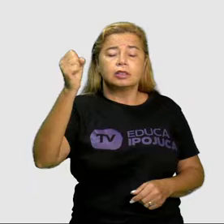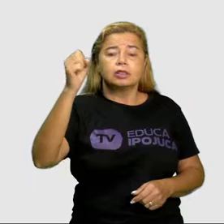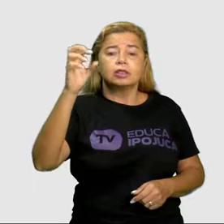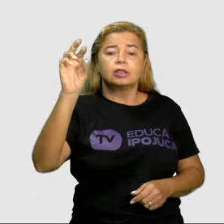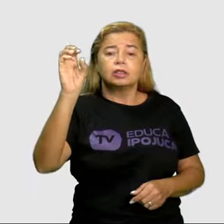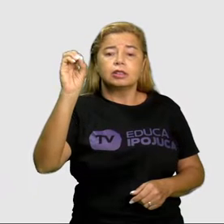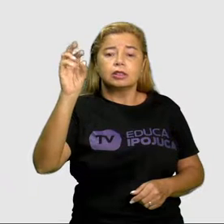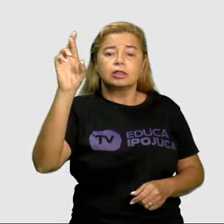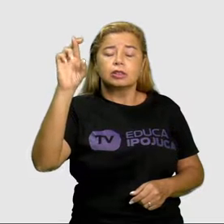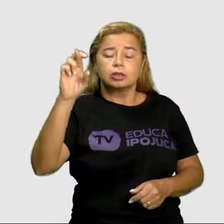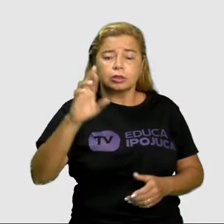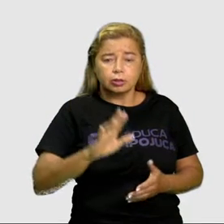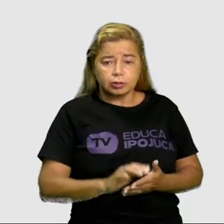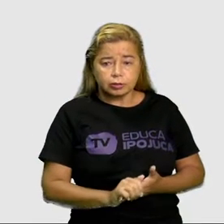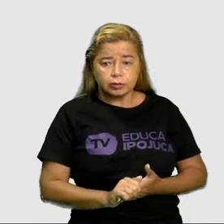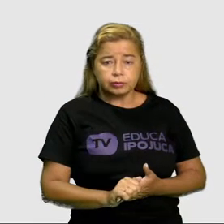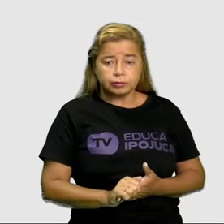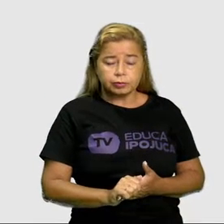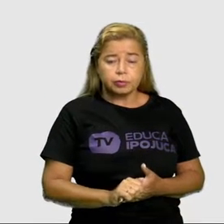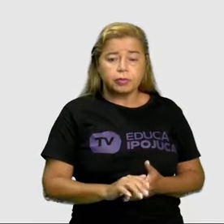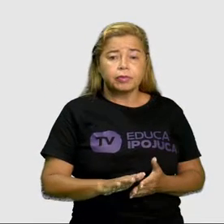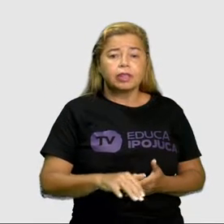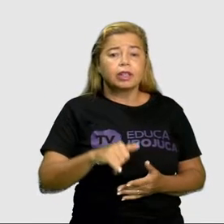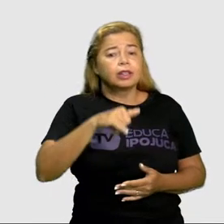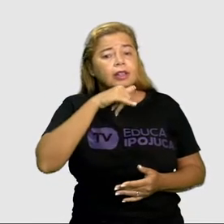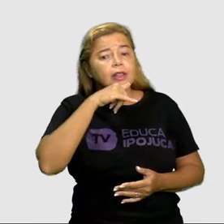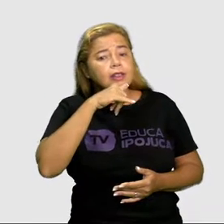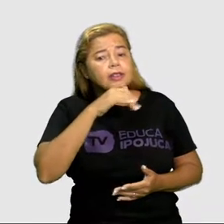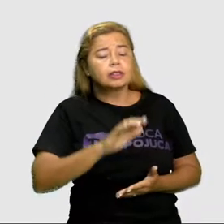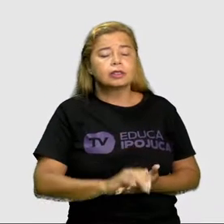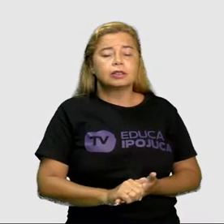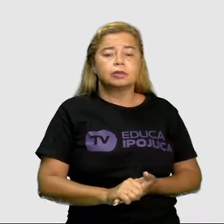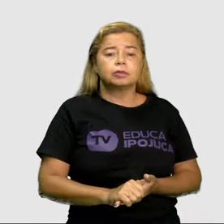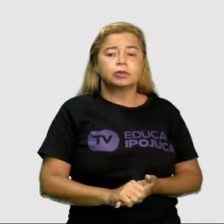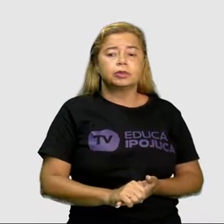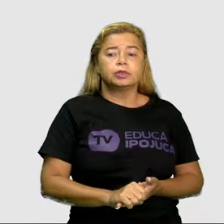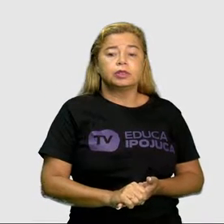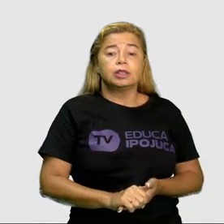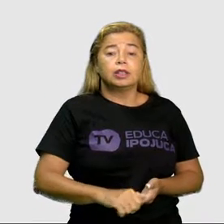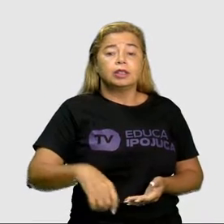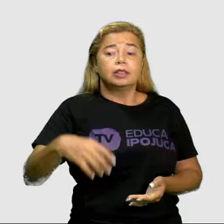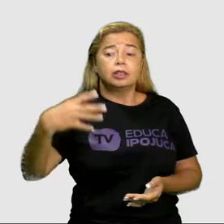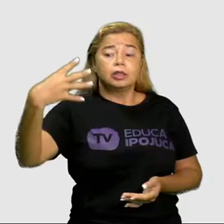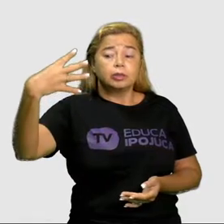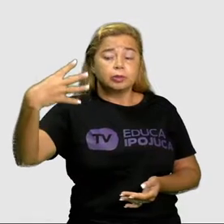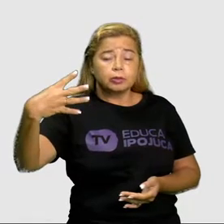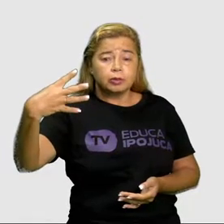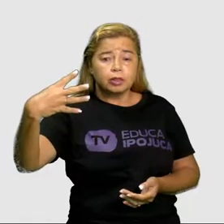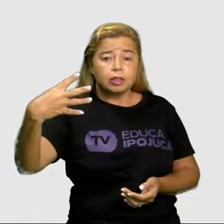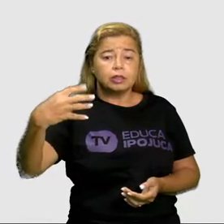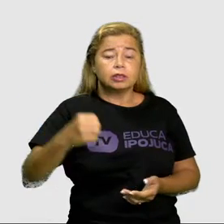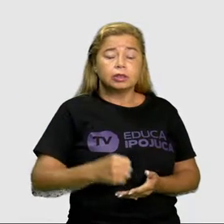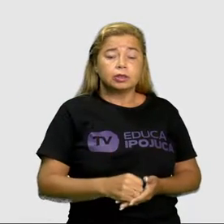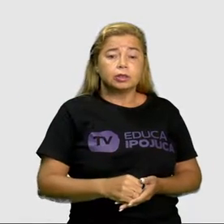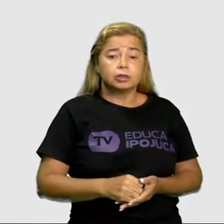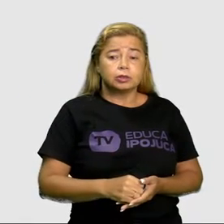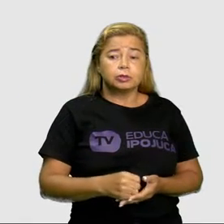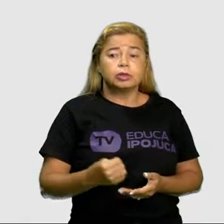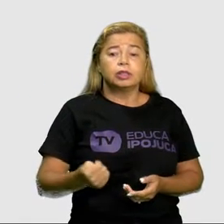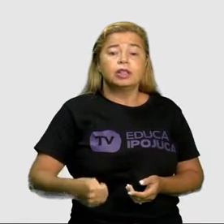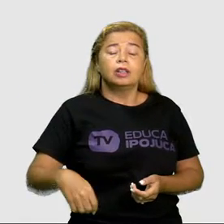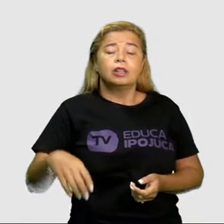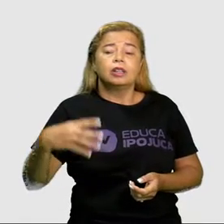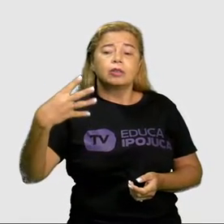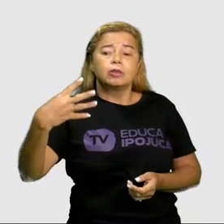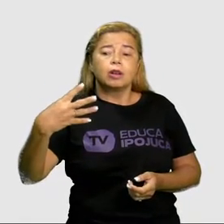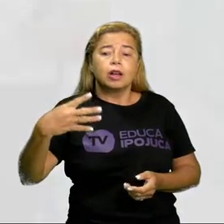o antecessor de quatro aliás de cinco é quatro isso quer dizer que 4 = 5 -